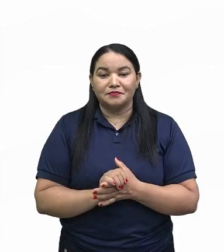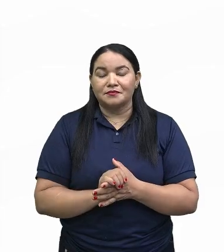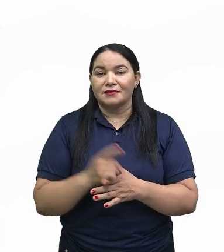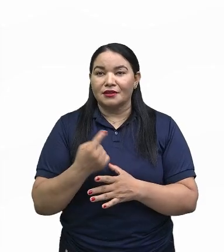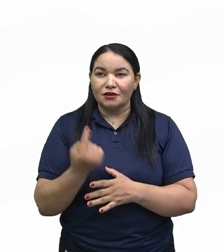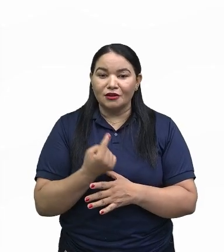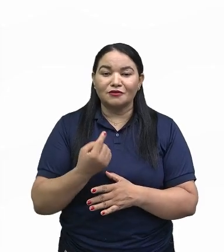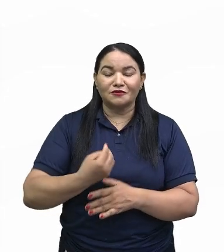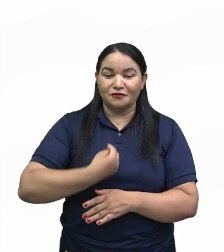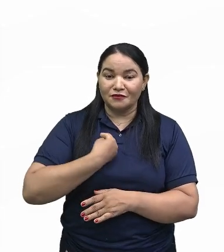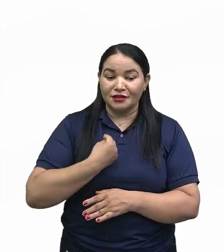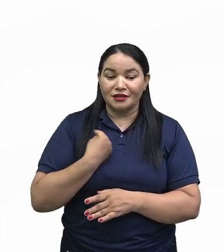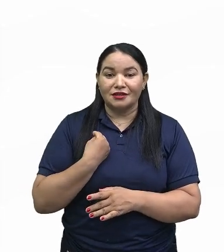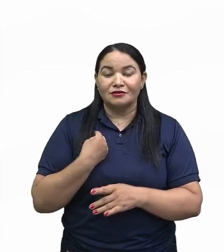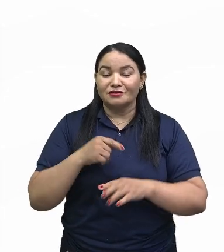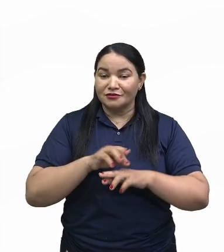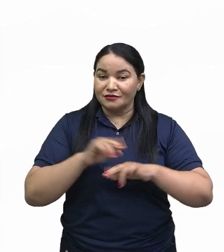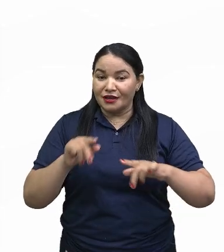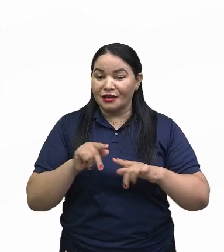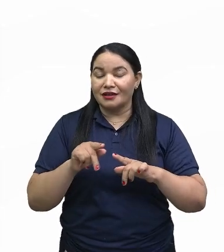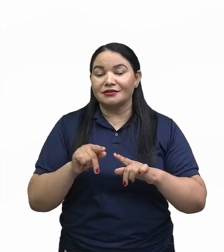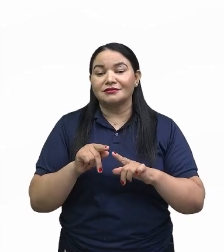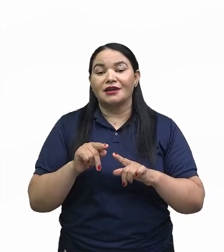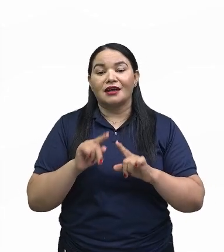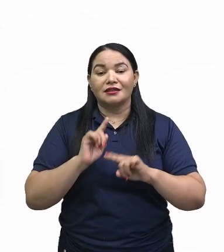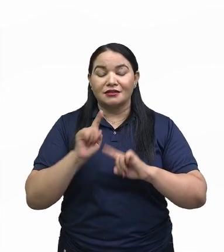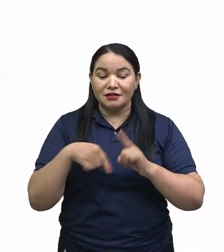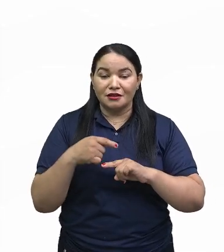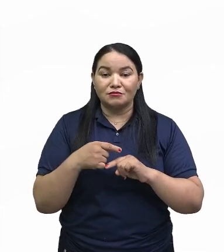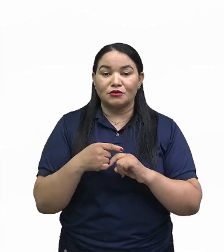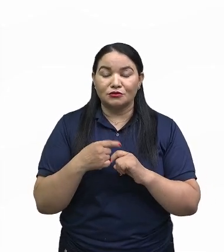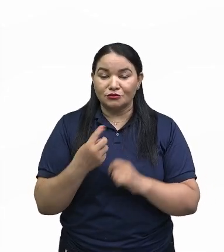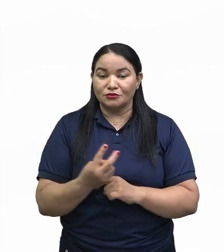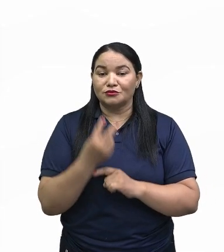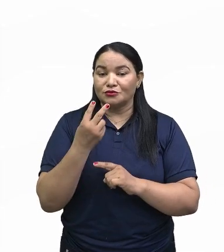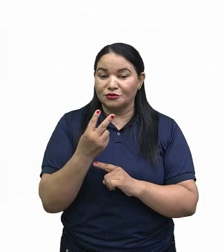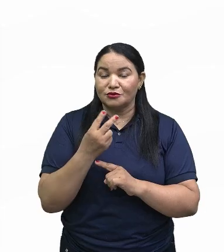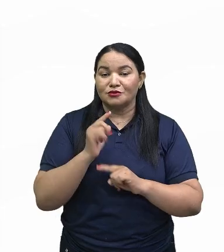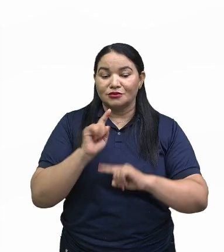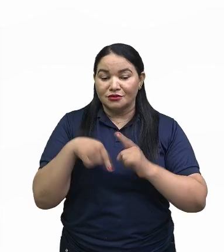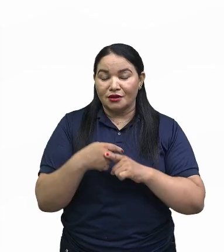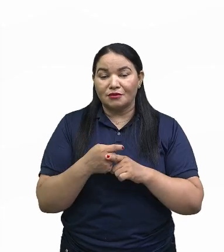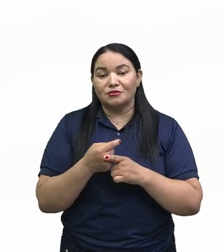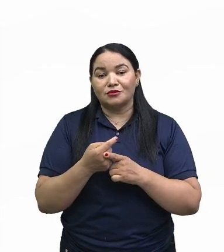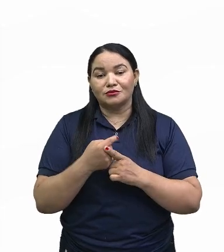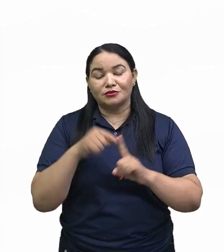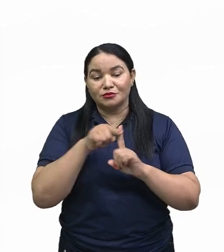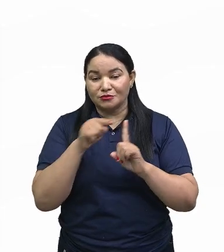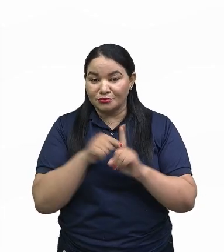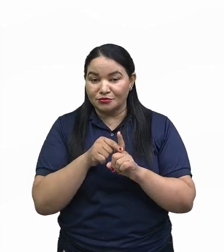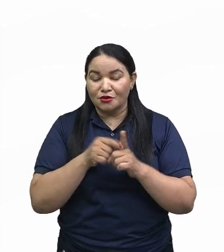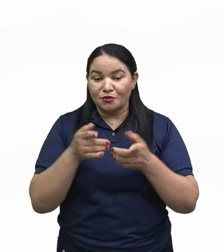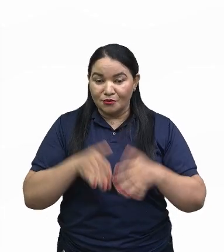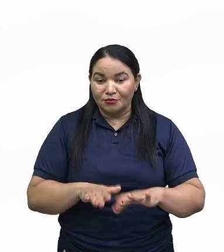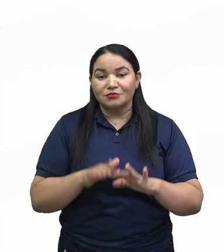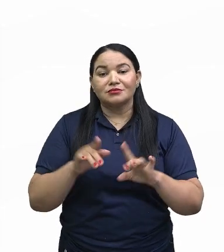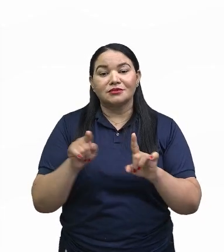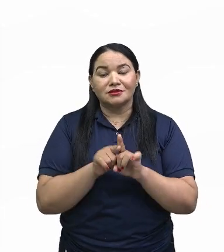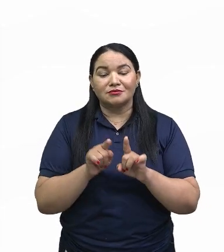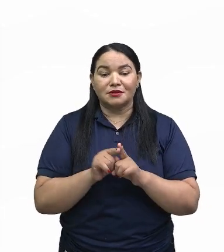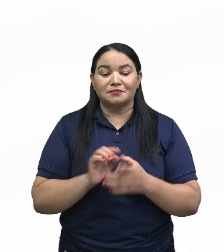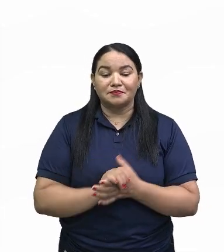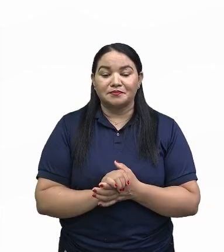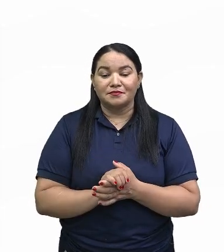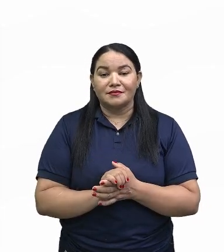os indivíduos, né? Os indivíduos férteis, os parceiros ali vão reproduzir, certo? Um momento ali após a